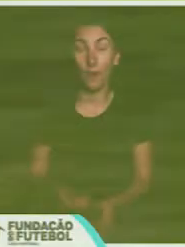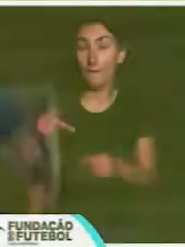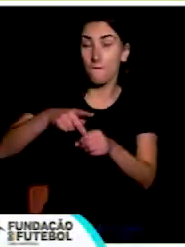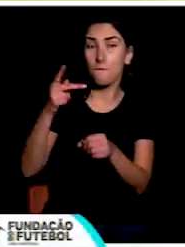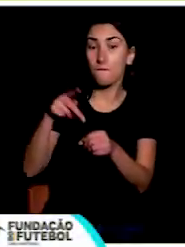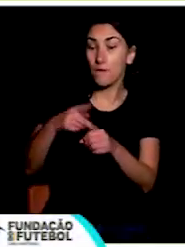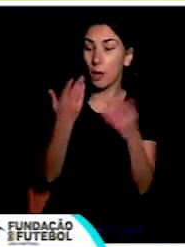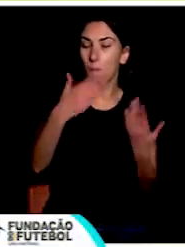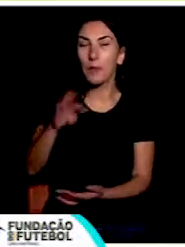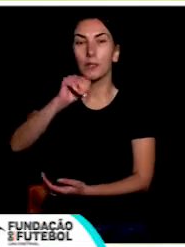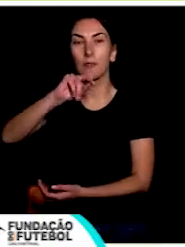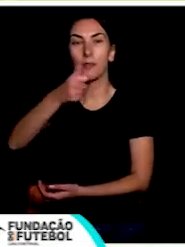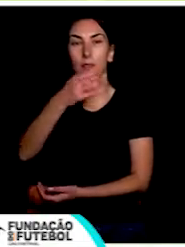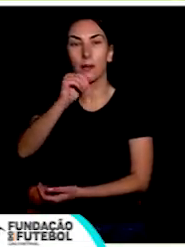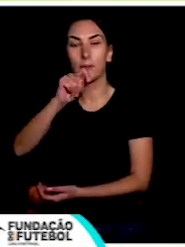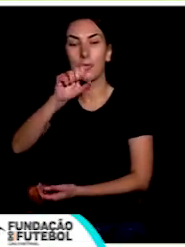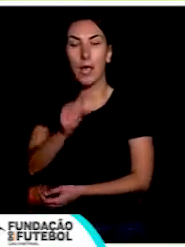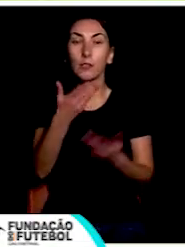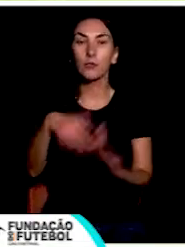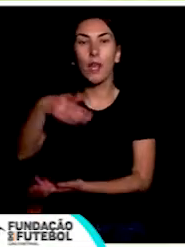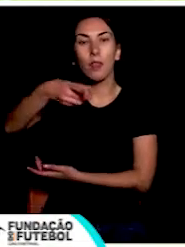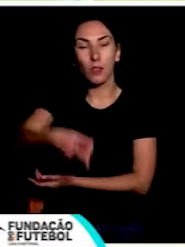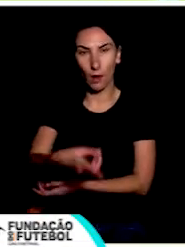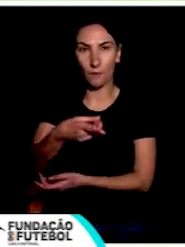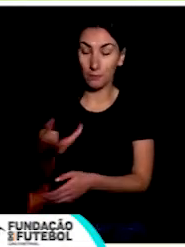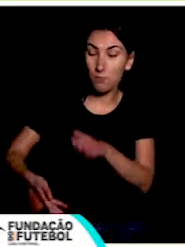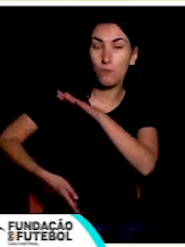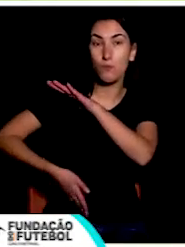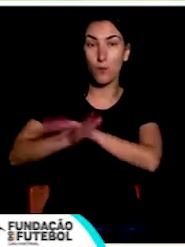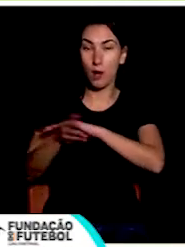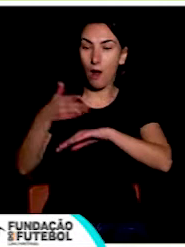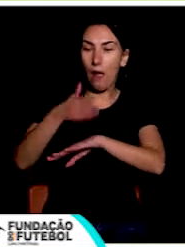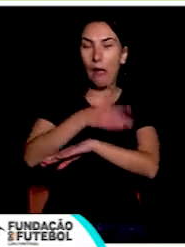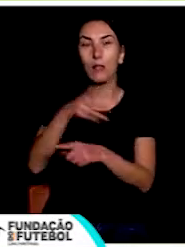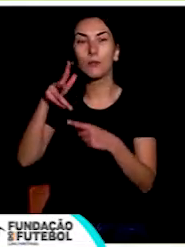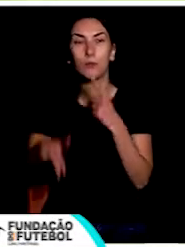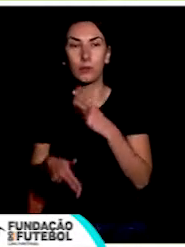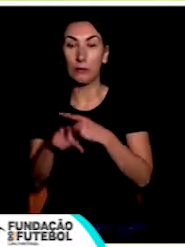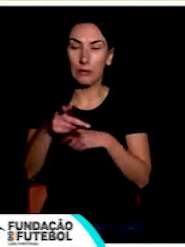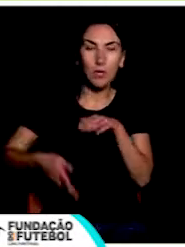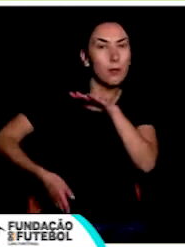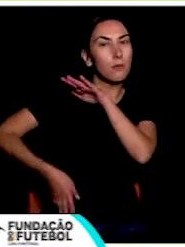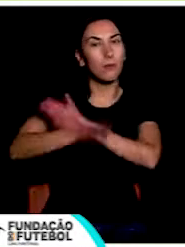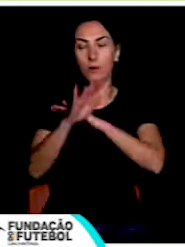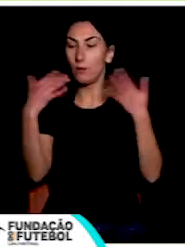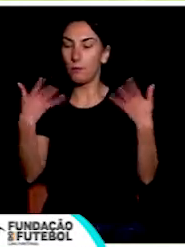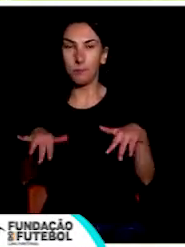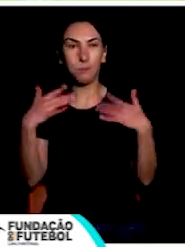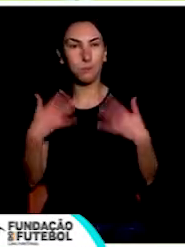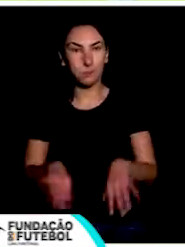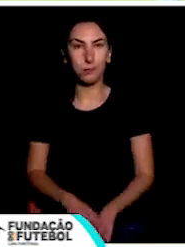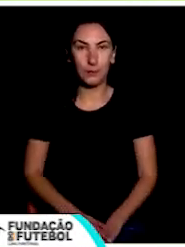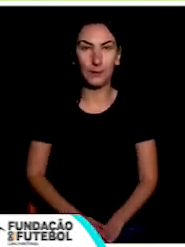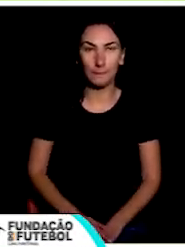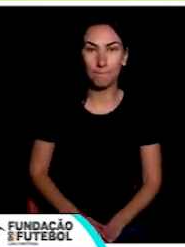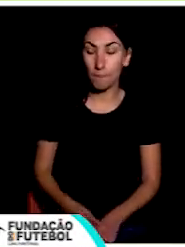E é de Vizela que nos chega o momento SABSEG da jornada 9. Samu inaugurou o marcador pouco antes do intervalo com este remate forte